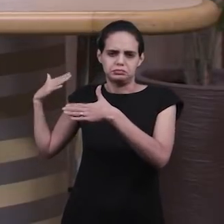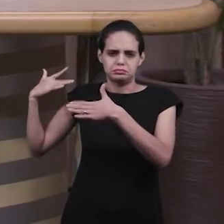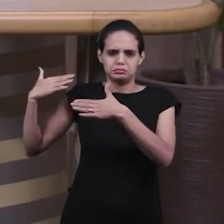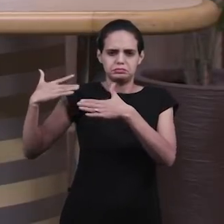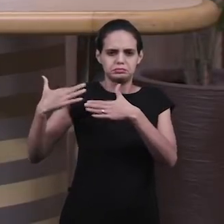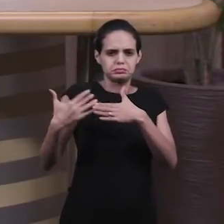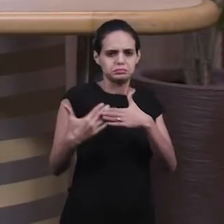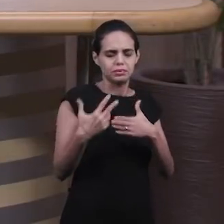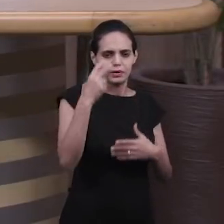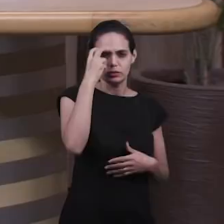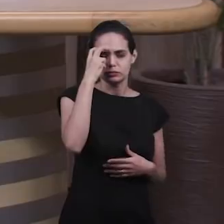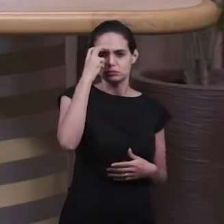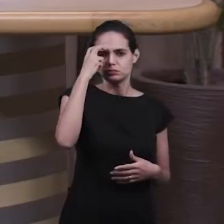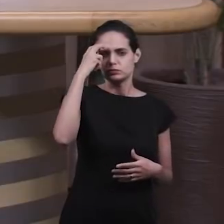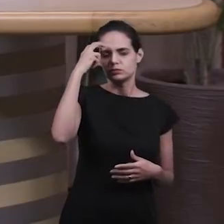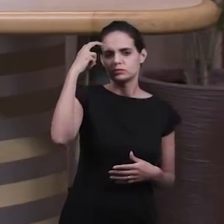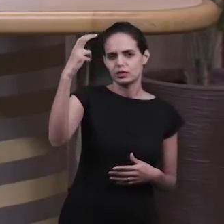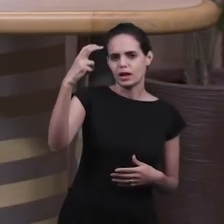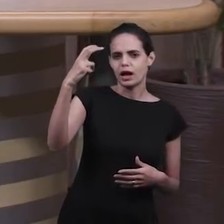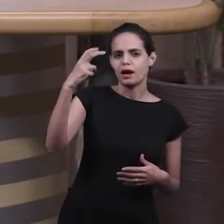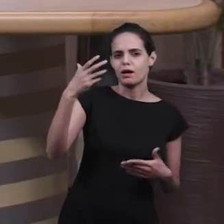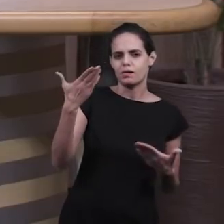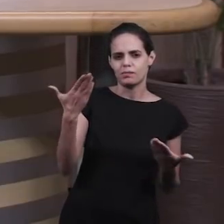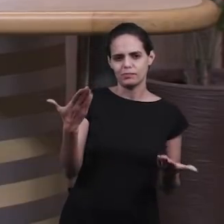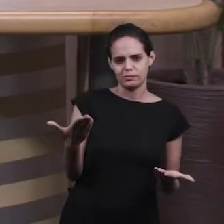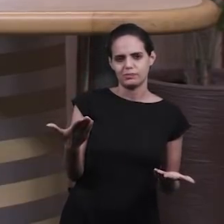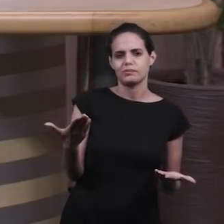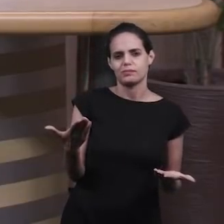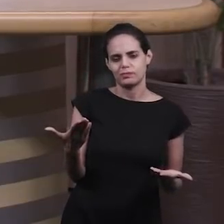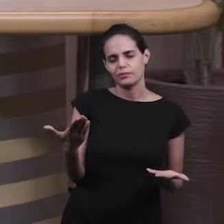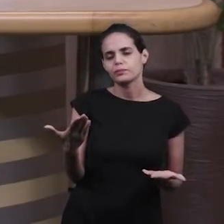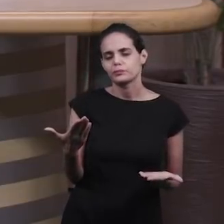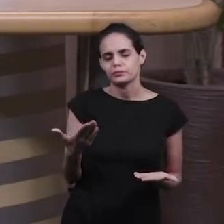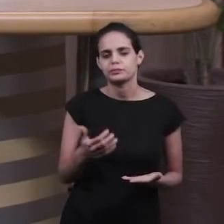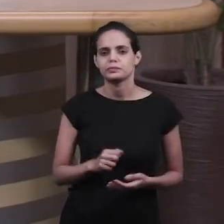bagagem cultural e intelectual maior. Então